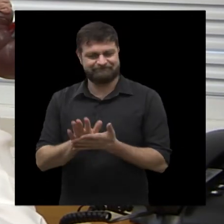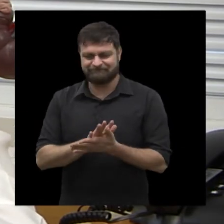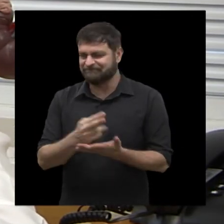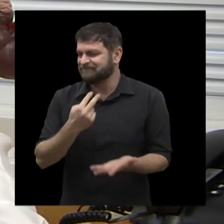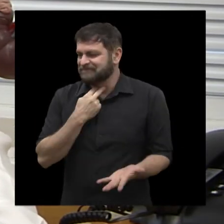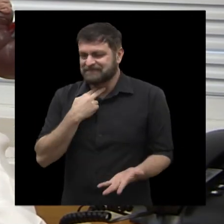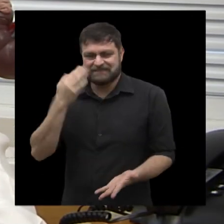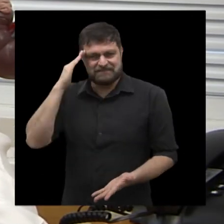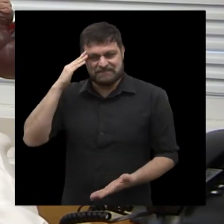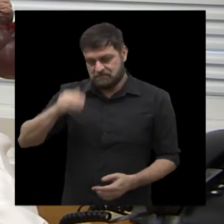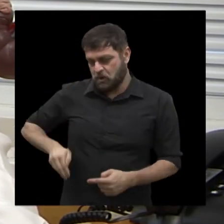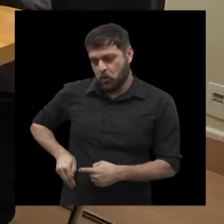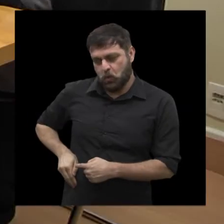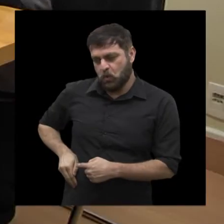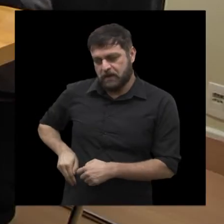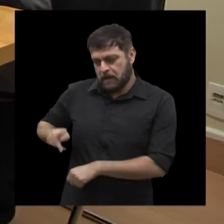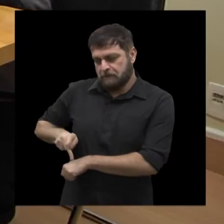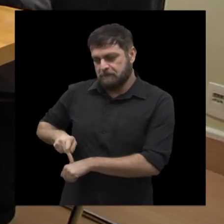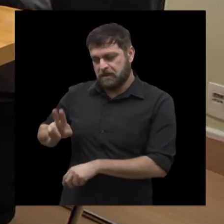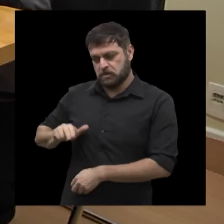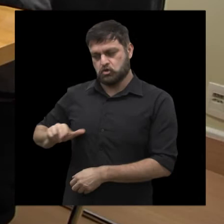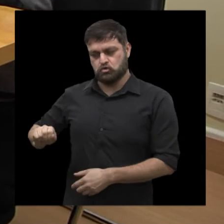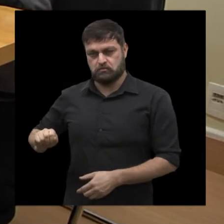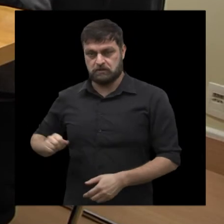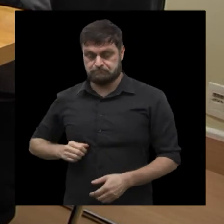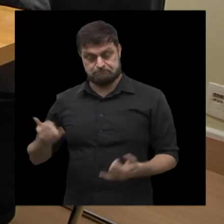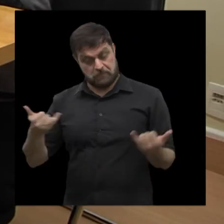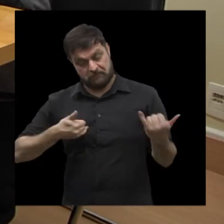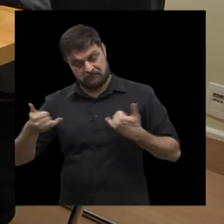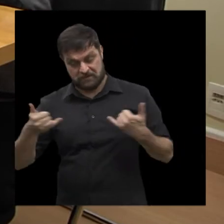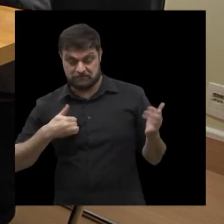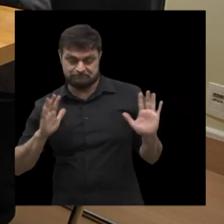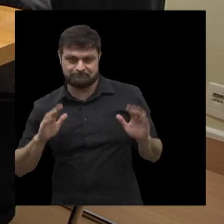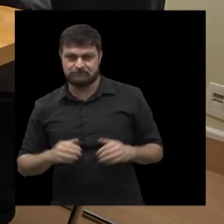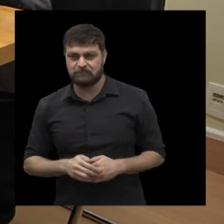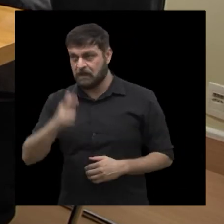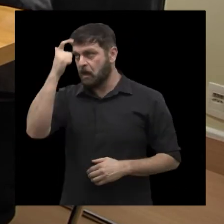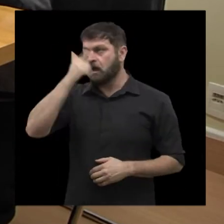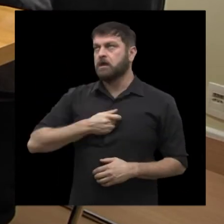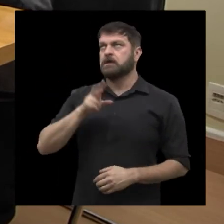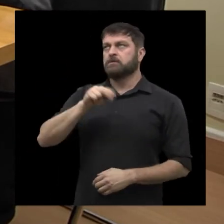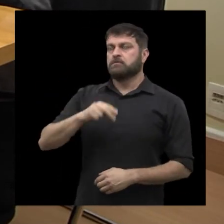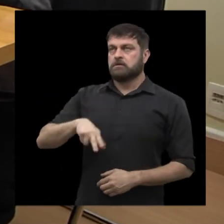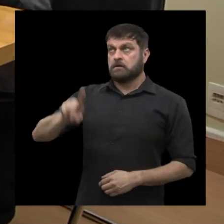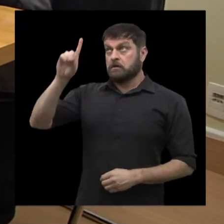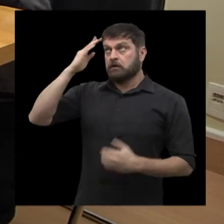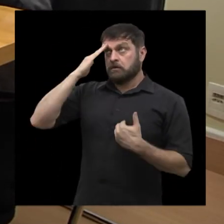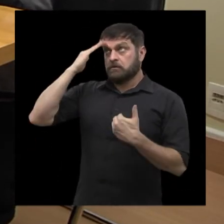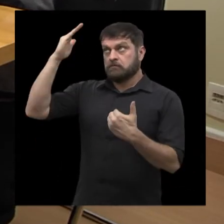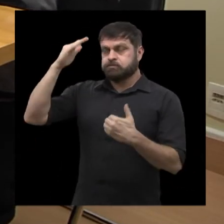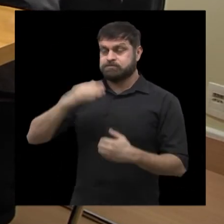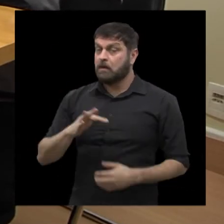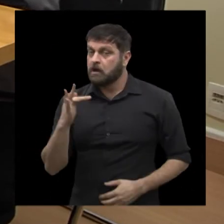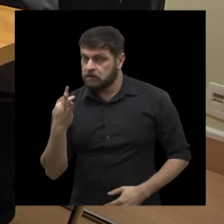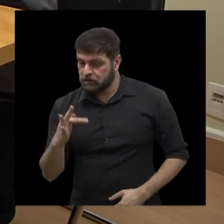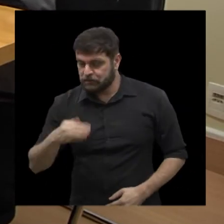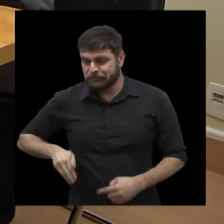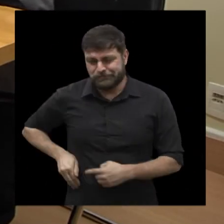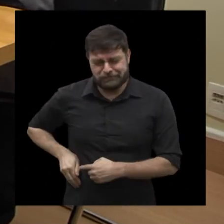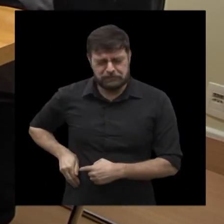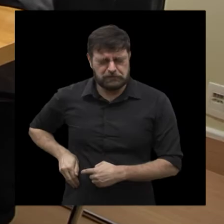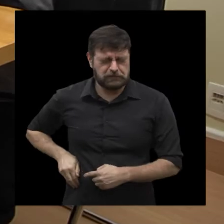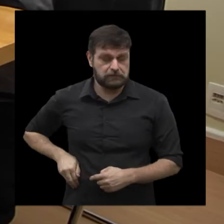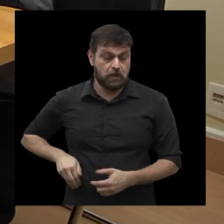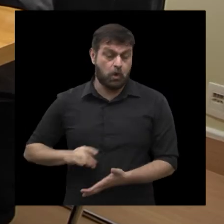teu rim às vezes não forma pedra. Olha, eu nunca tive, mas que ninguém queira ter, né? A dor é assim, né? Uma coisa horrível. E tem